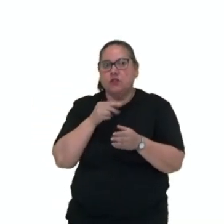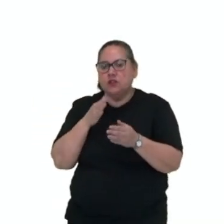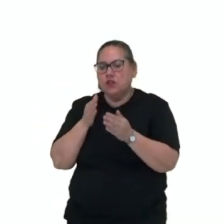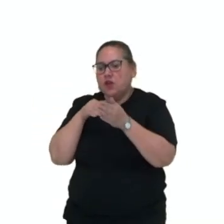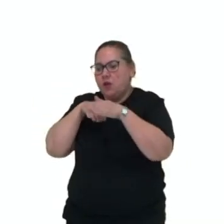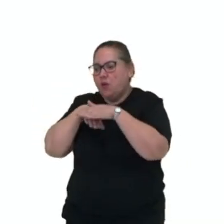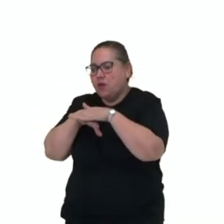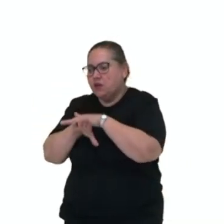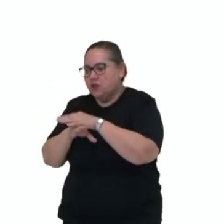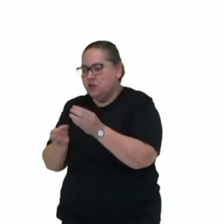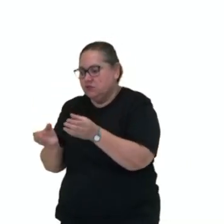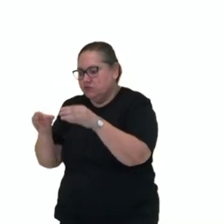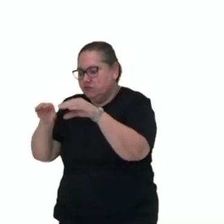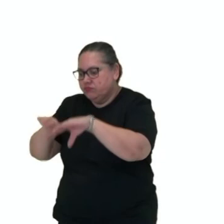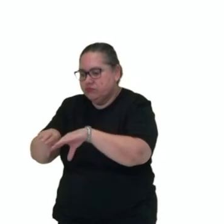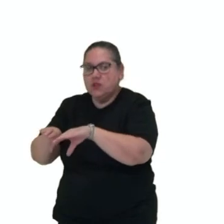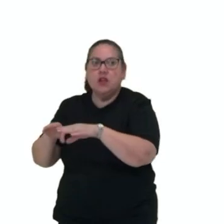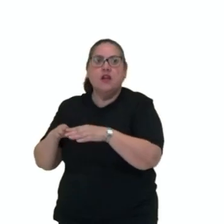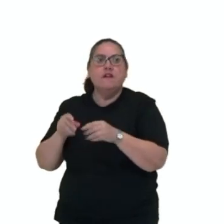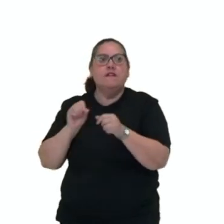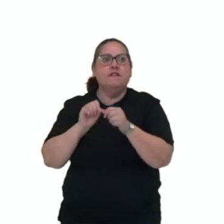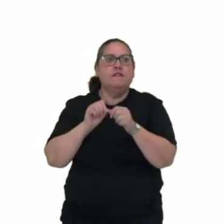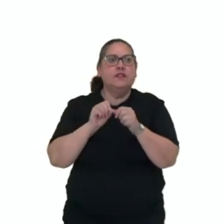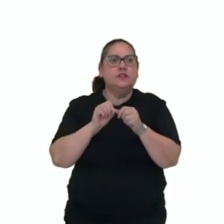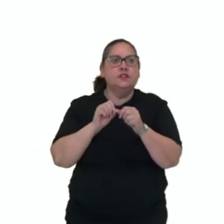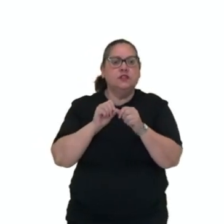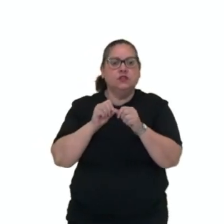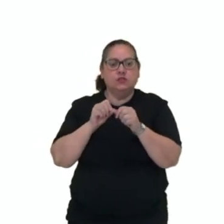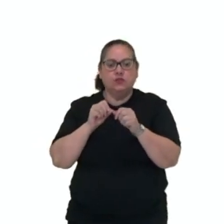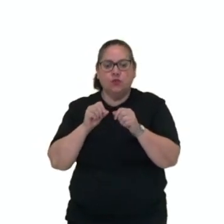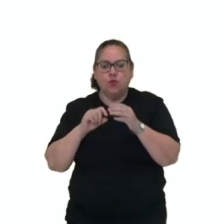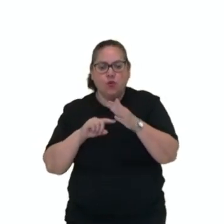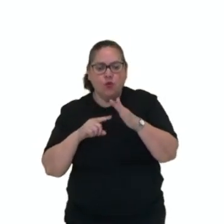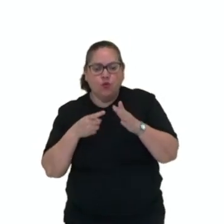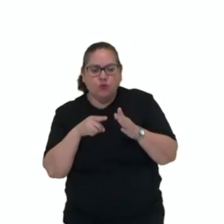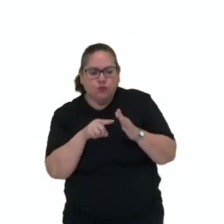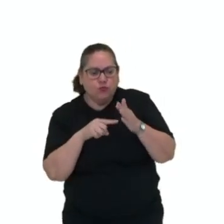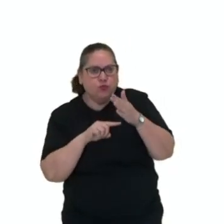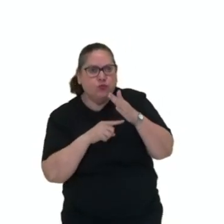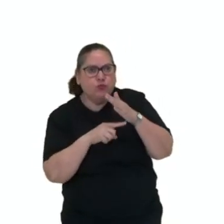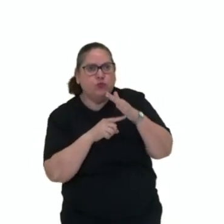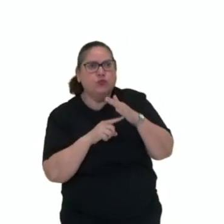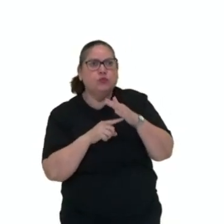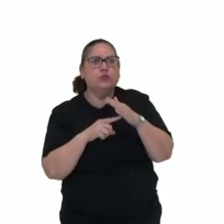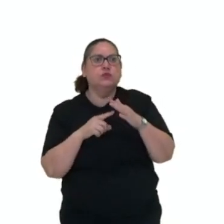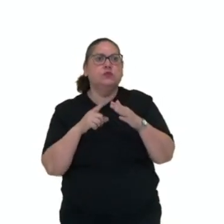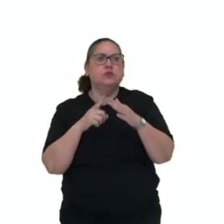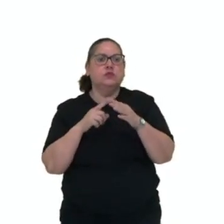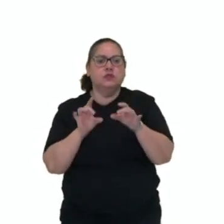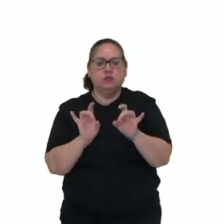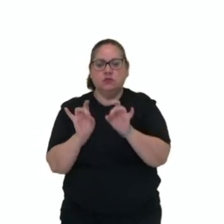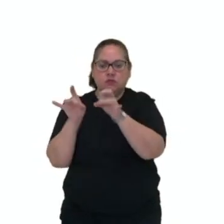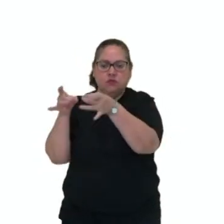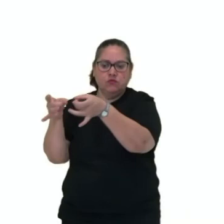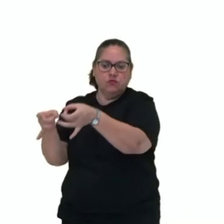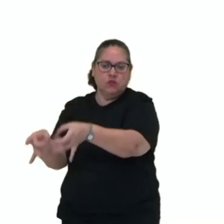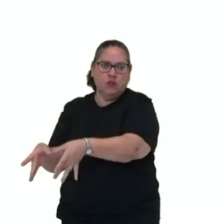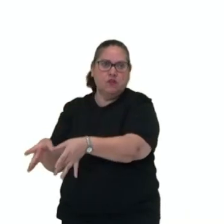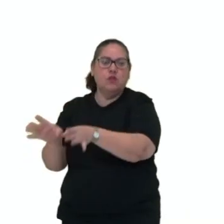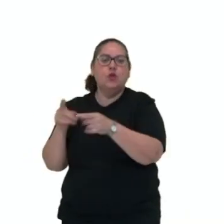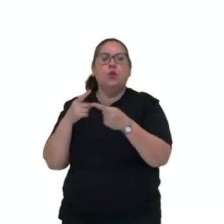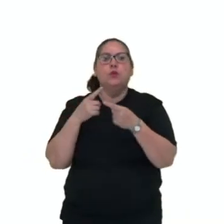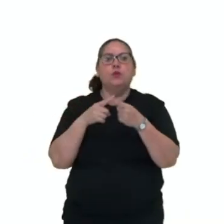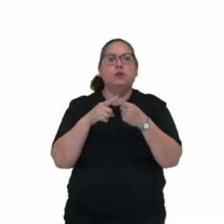de cabeça para baixo. Fazer furos nos recipientes a serem descartados